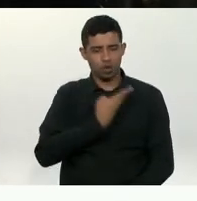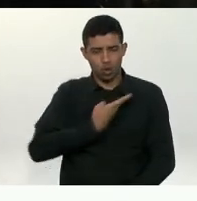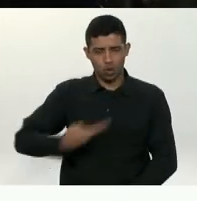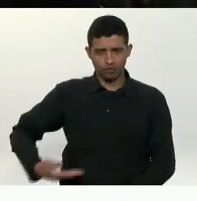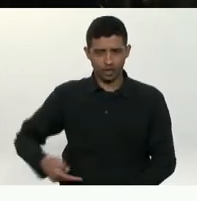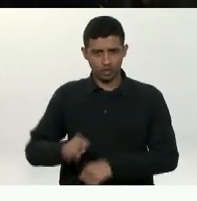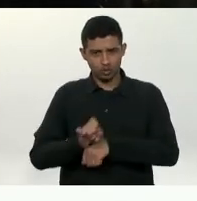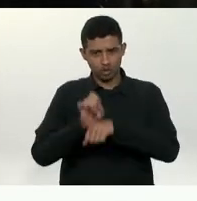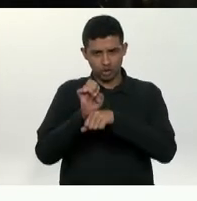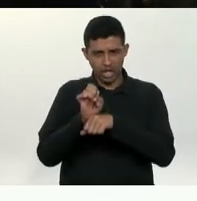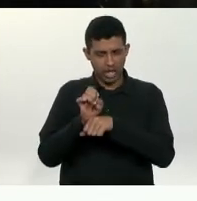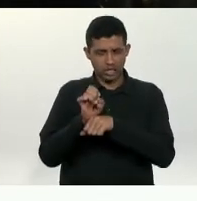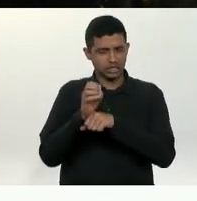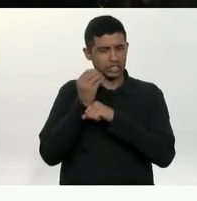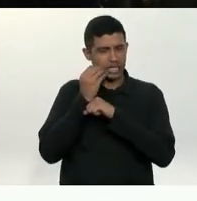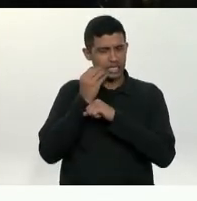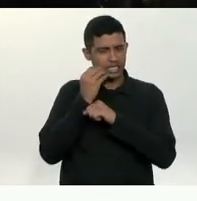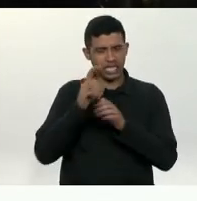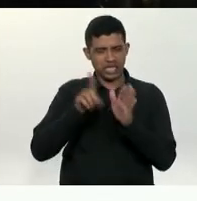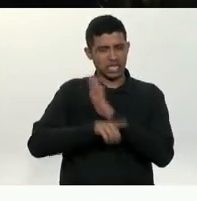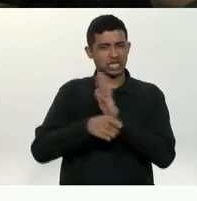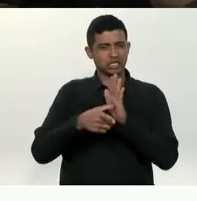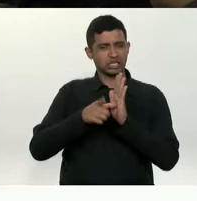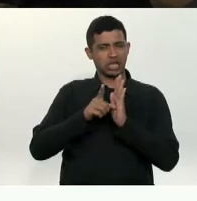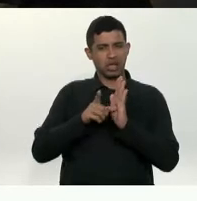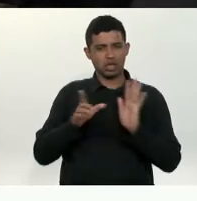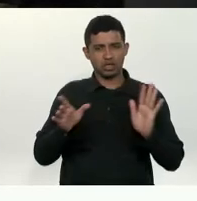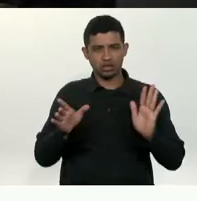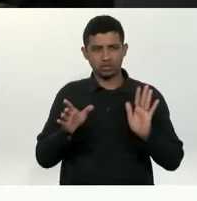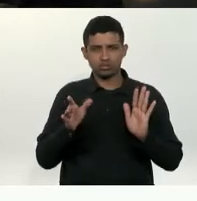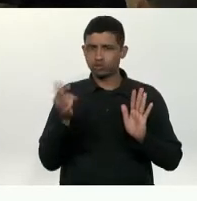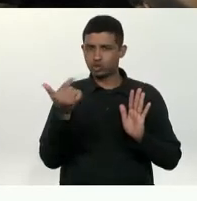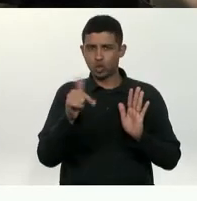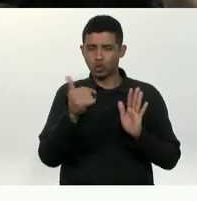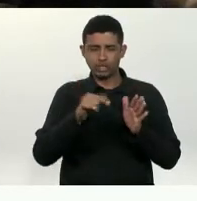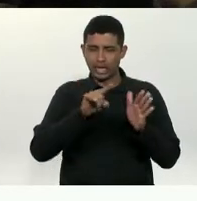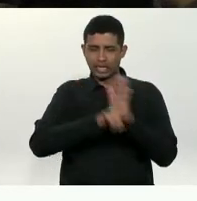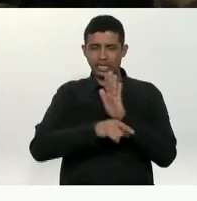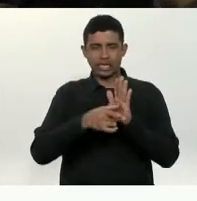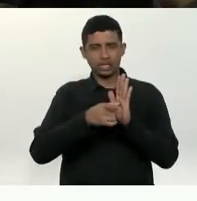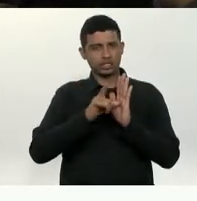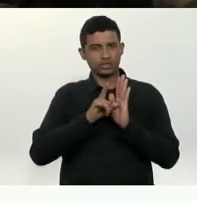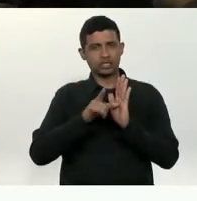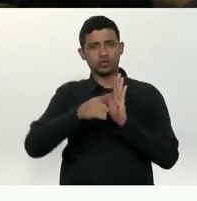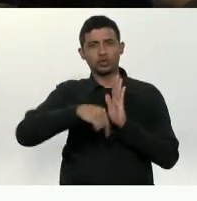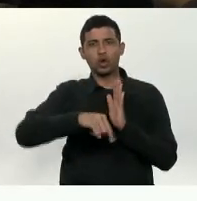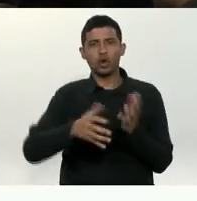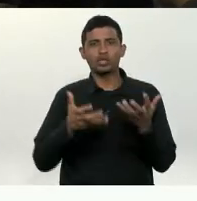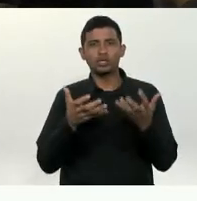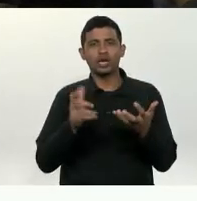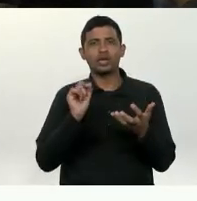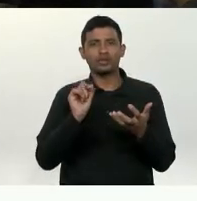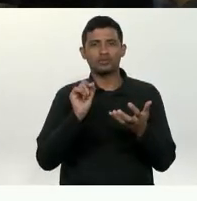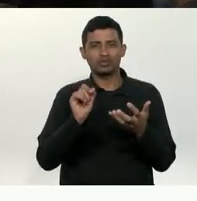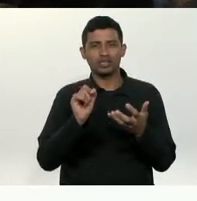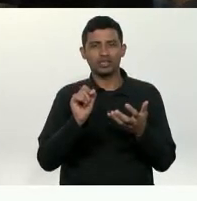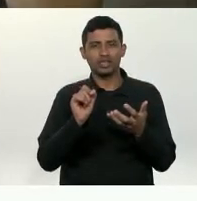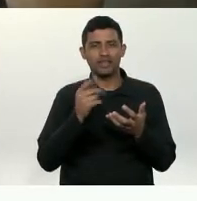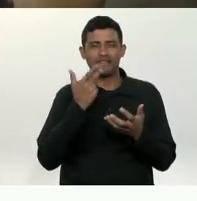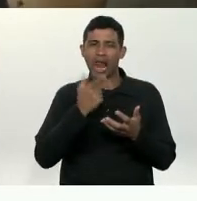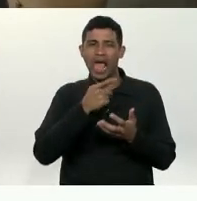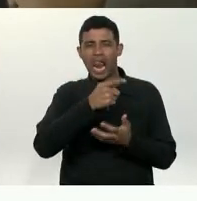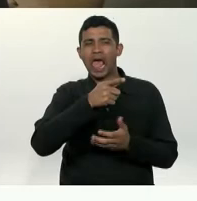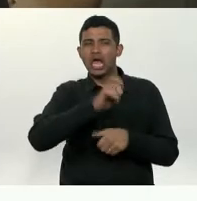em antecipar. Olha, não há uma negativa em antecipar, o que nós queremos é que isso não seja uma obrigação do